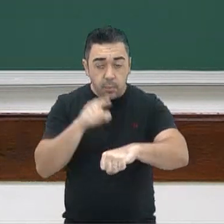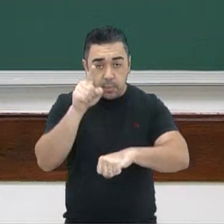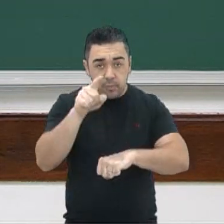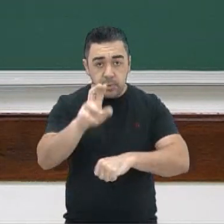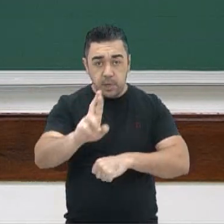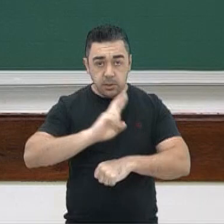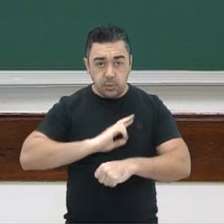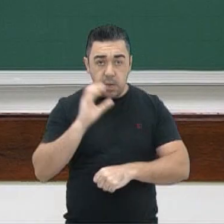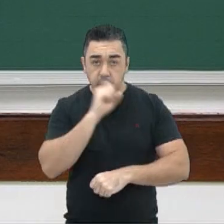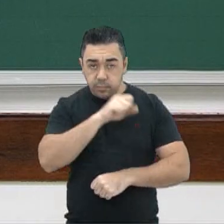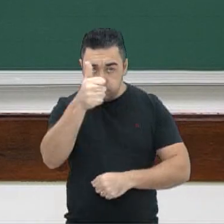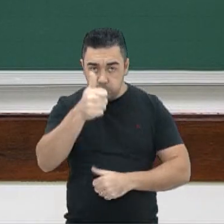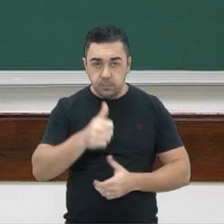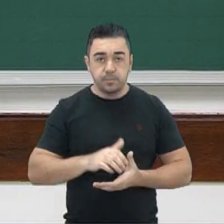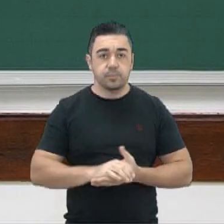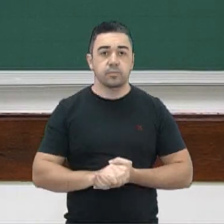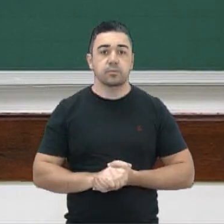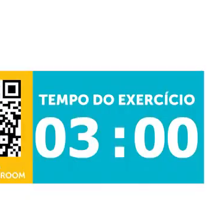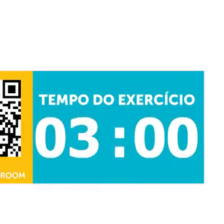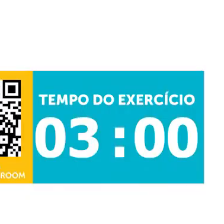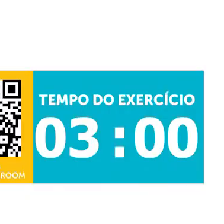vocês, bem rapidinho.